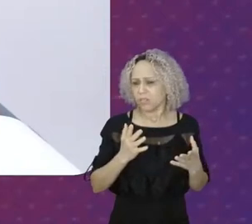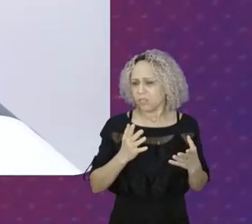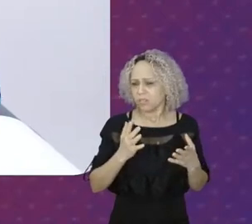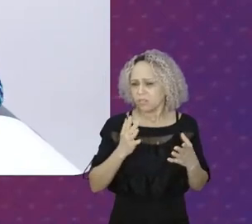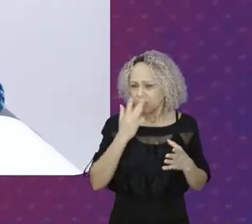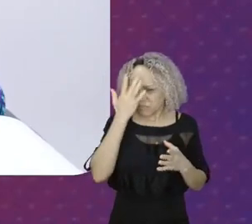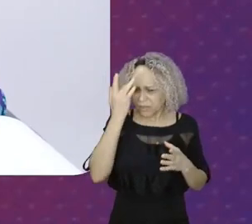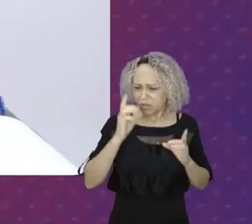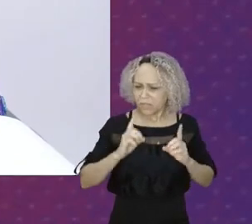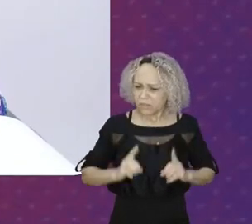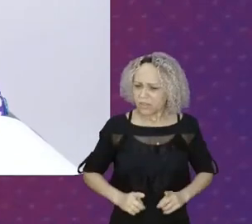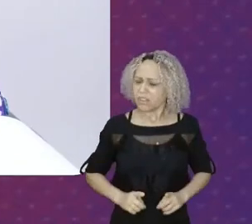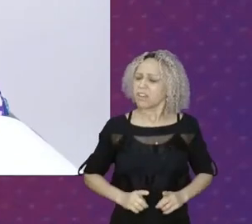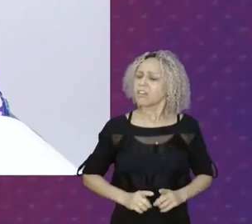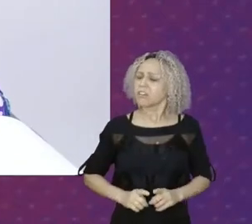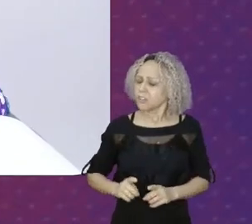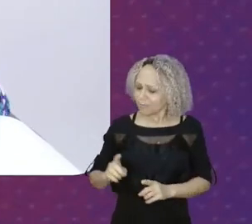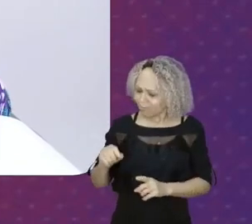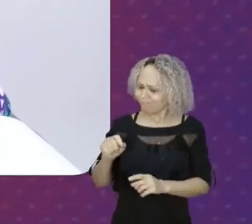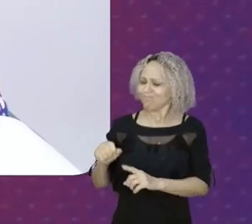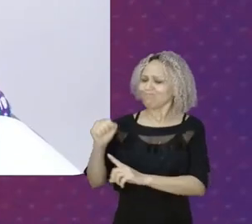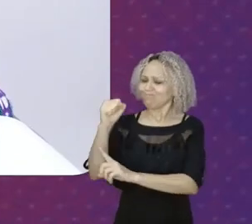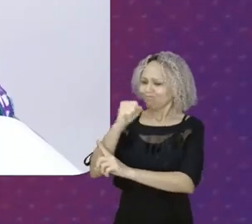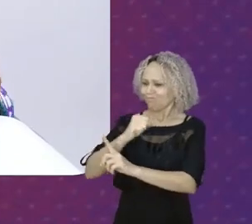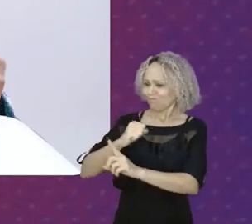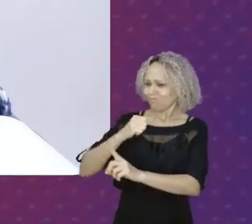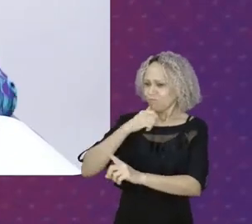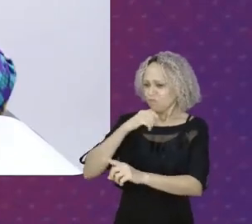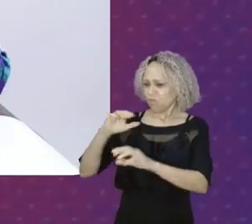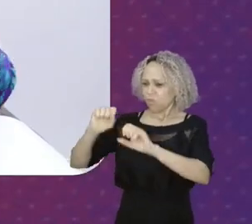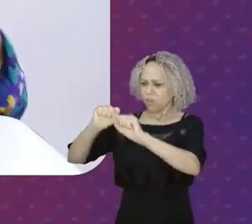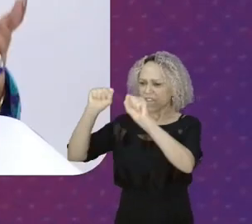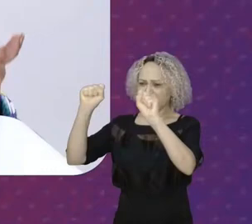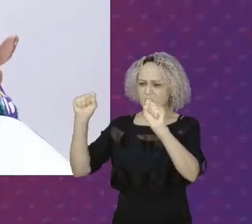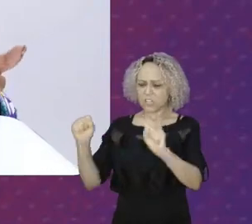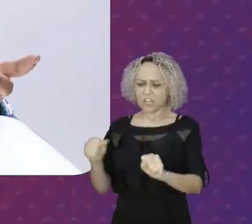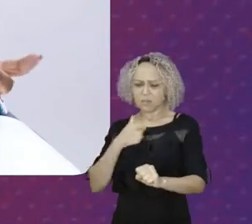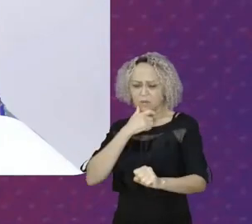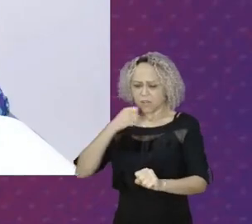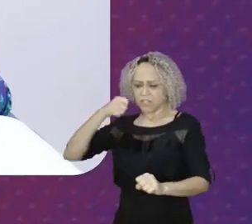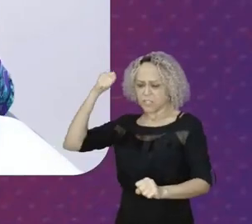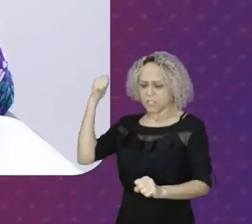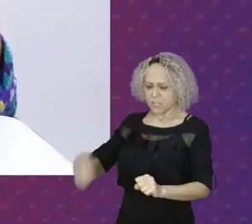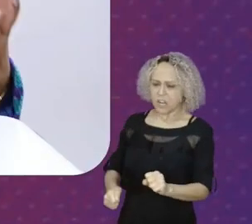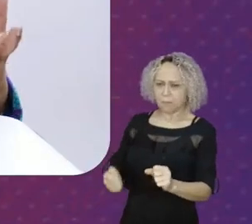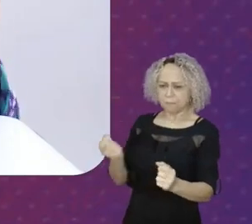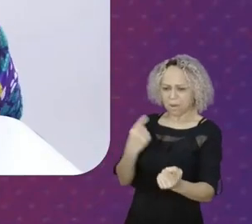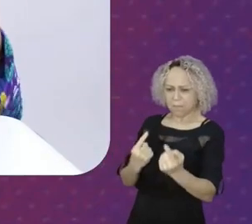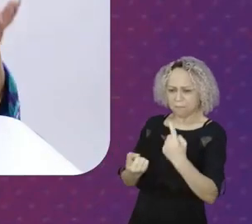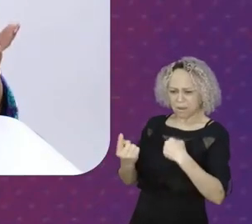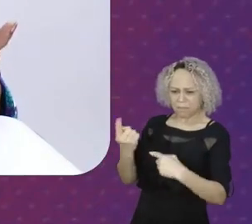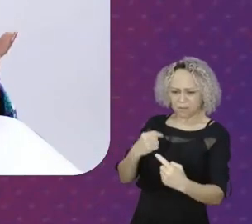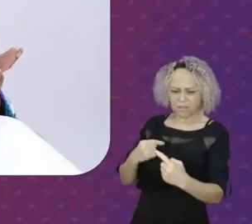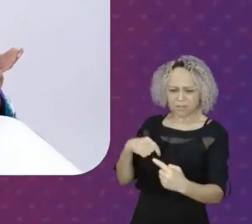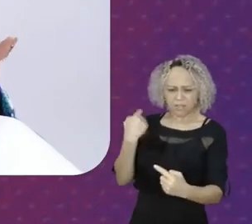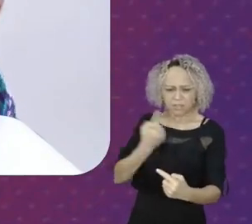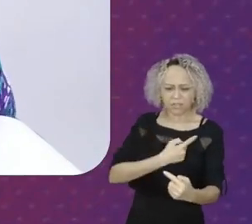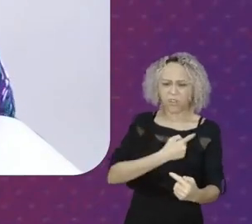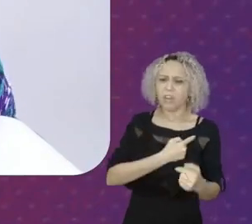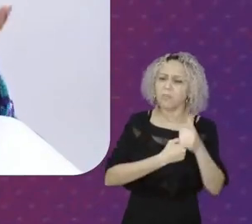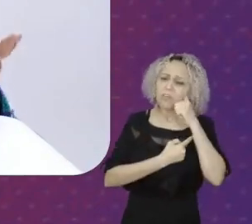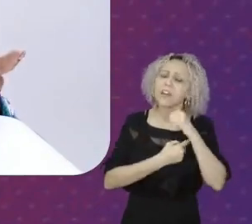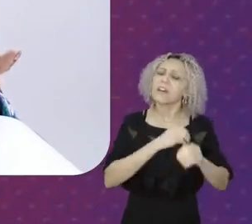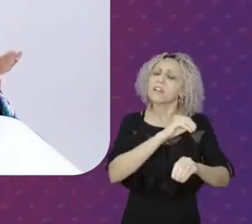mas na minha tradição de matriz africana, entre os povos africanos, o cuidado é